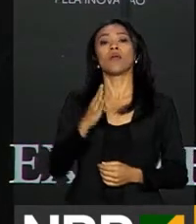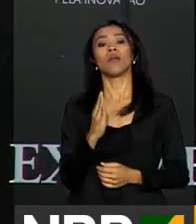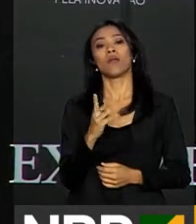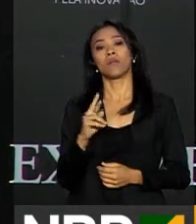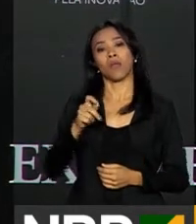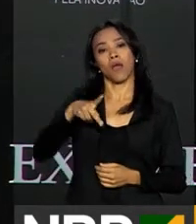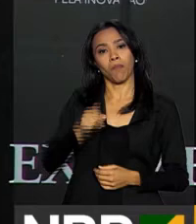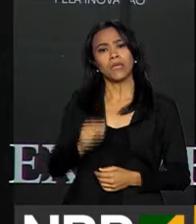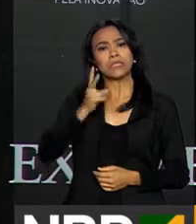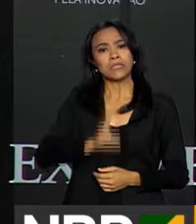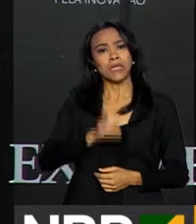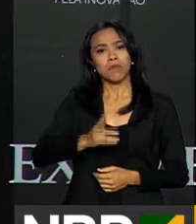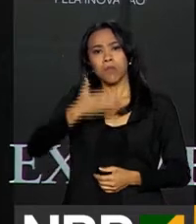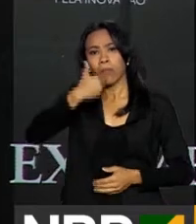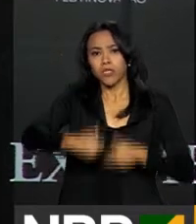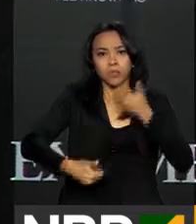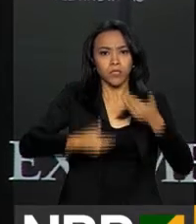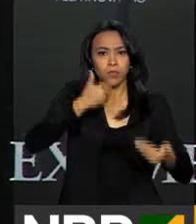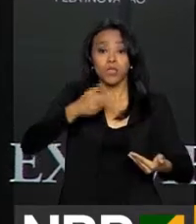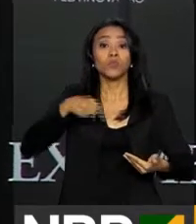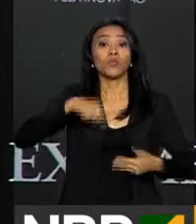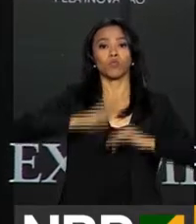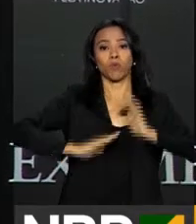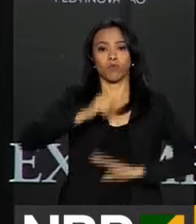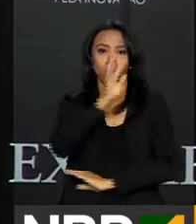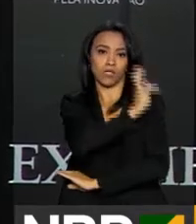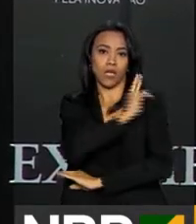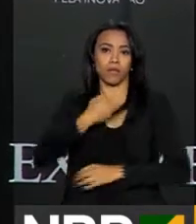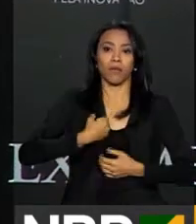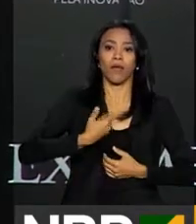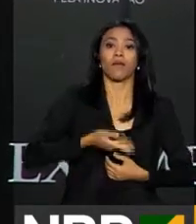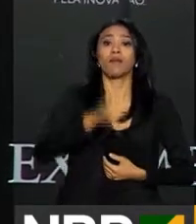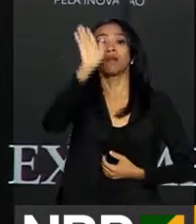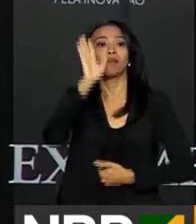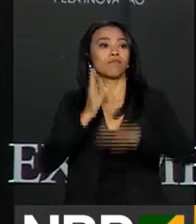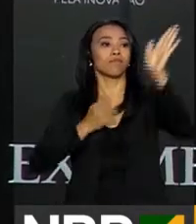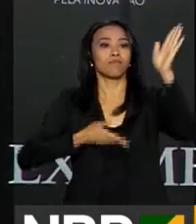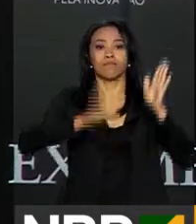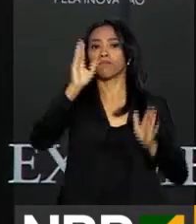né, para que nós levemos a experiência da Embrapa